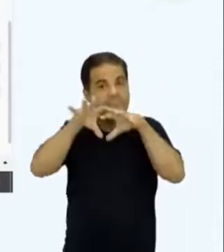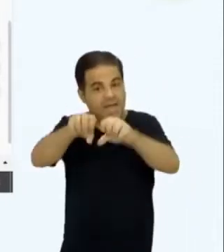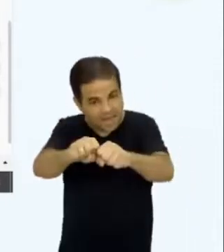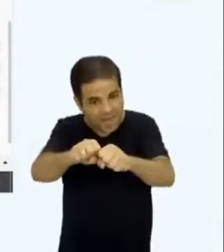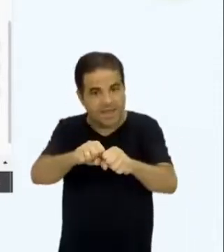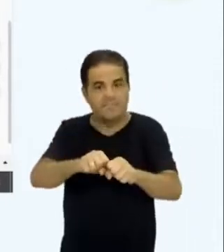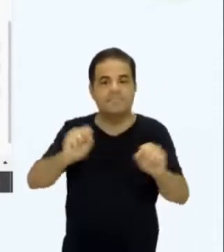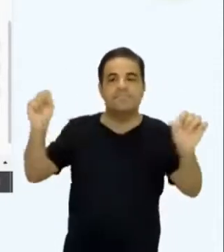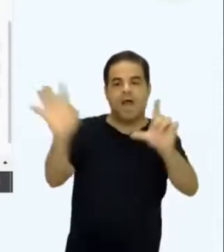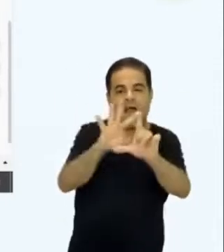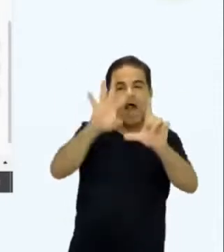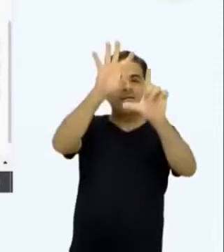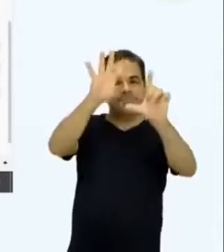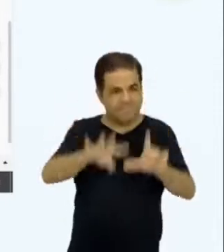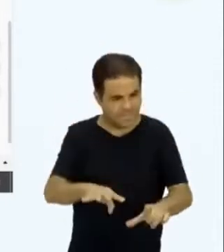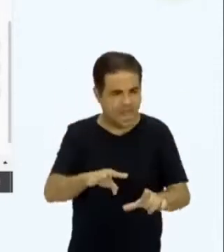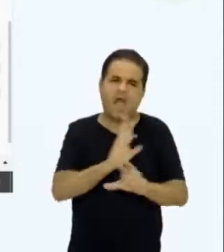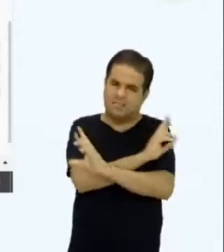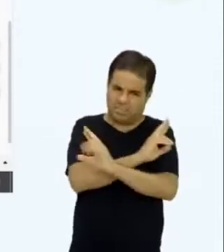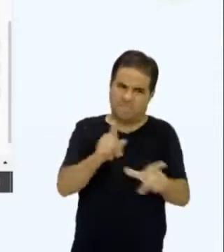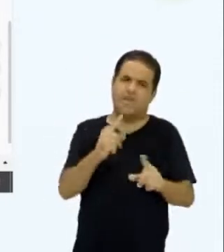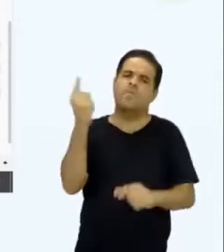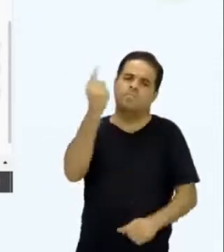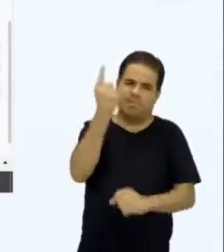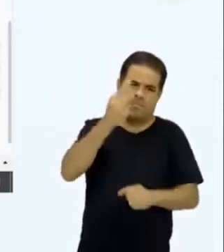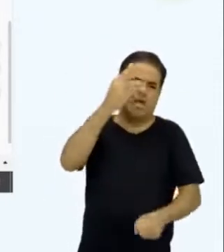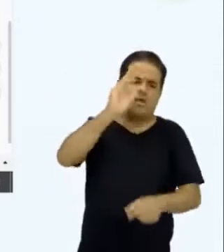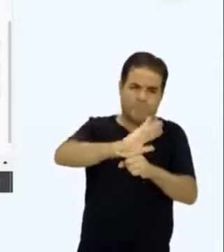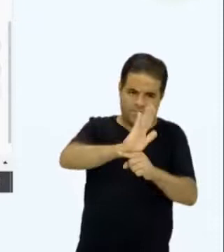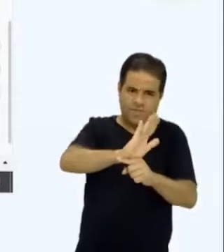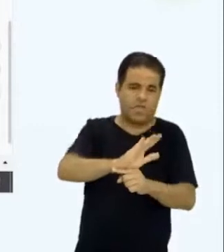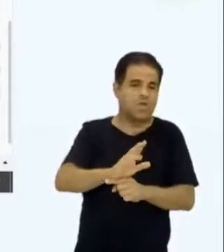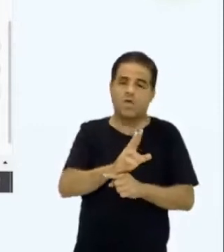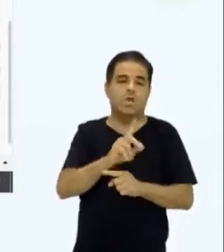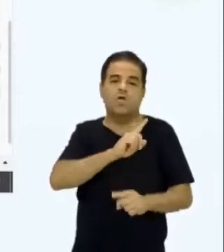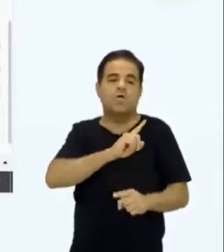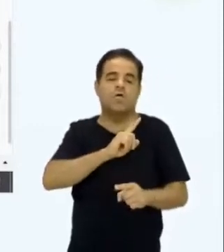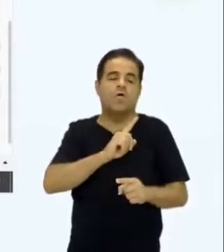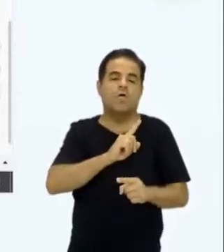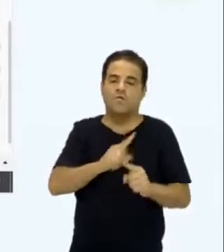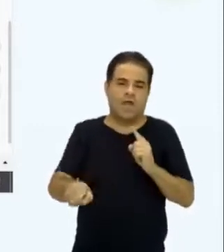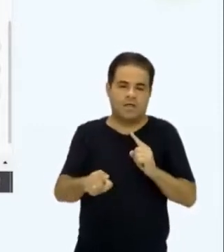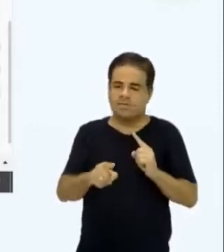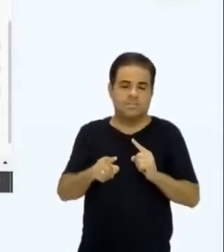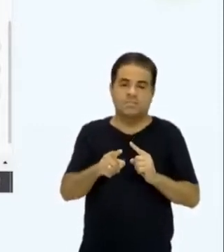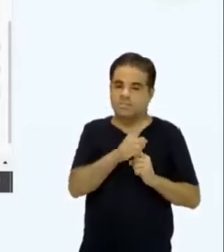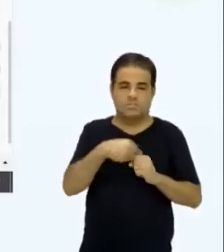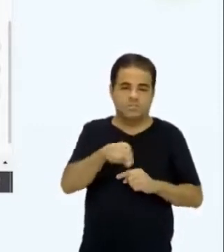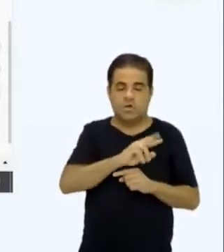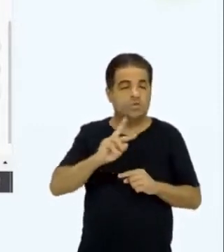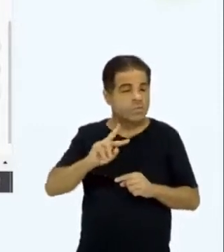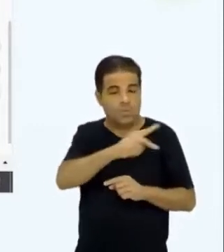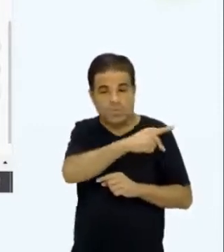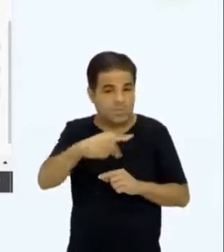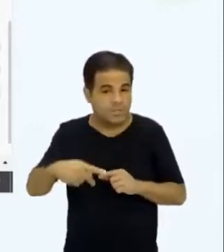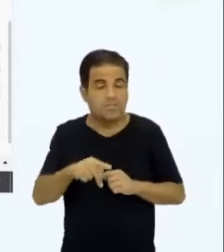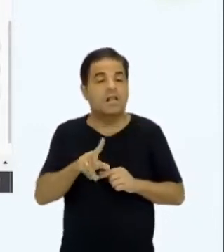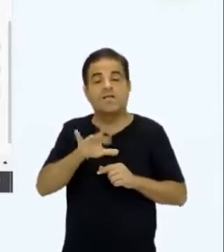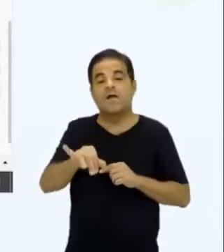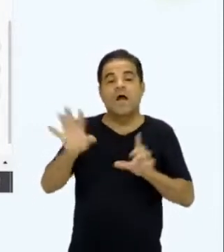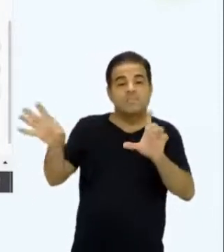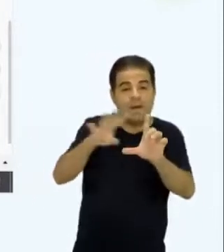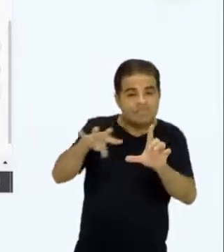bloquinho mapear. Diferente do primeiro vídeo, ele não vai restringir o nosso potenciômetro, e sim ele